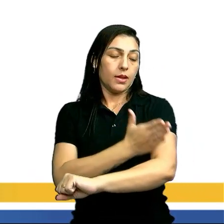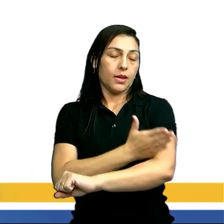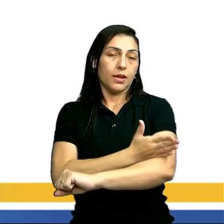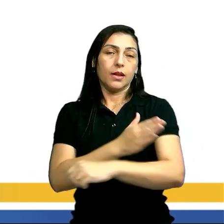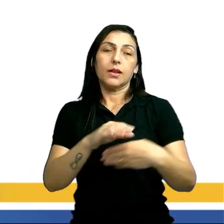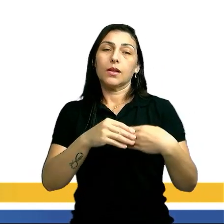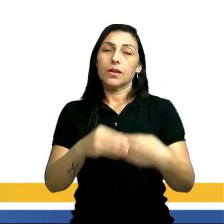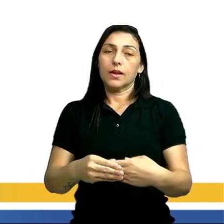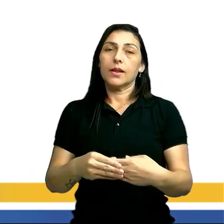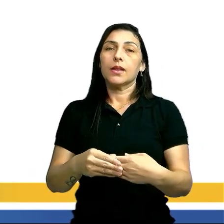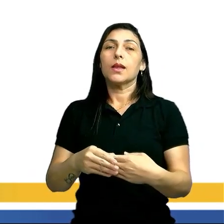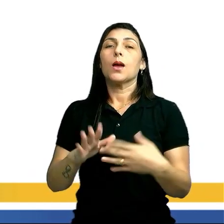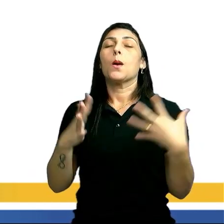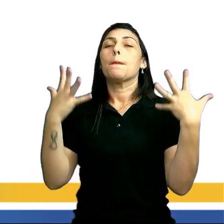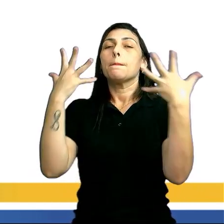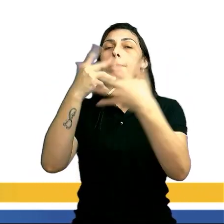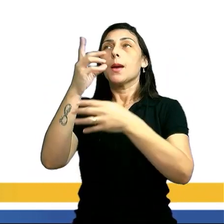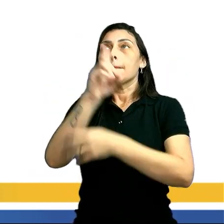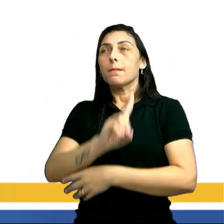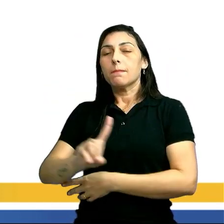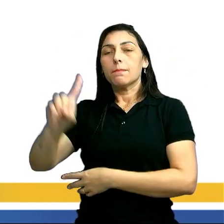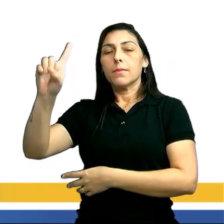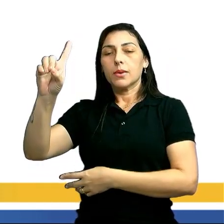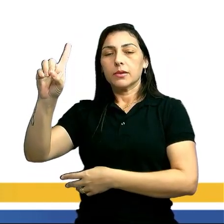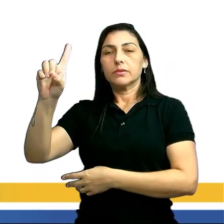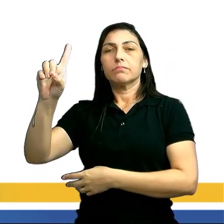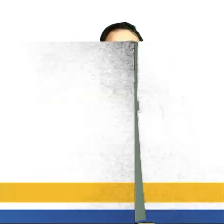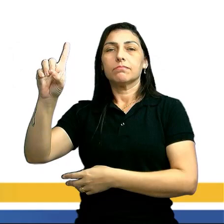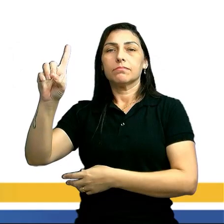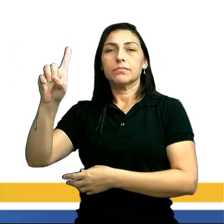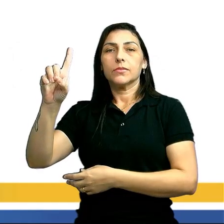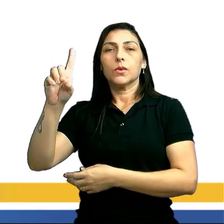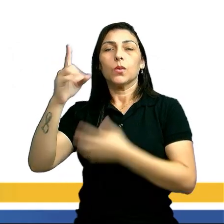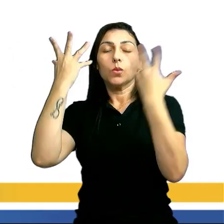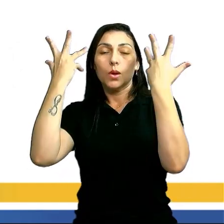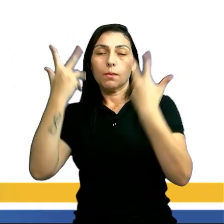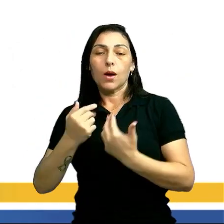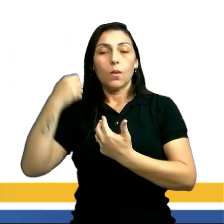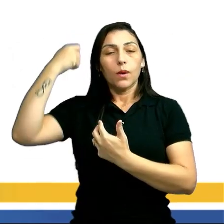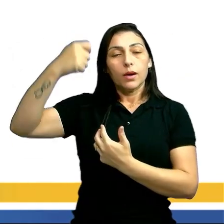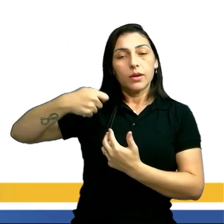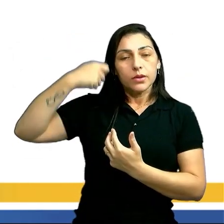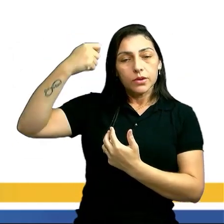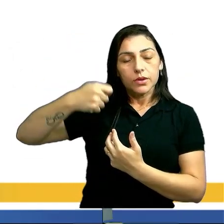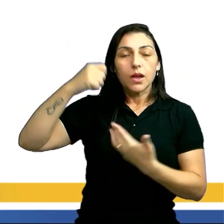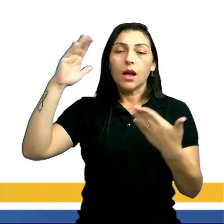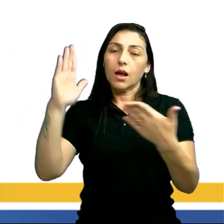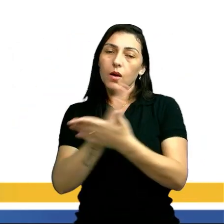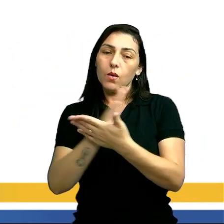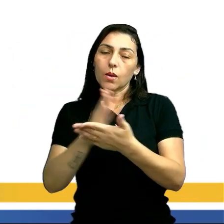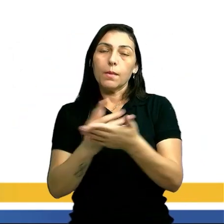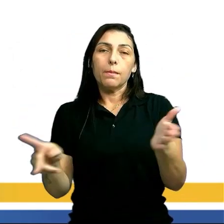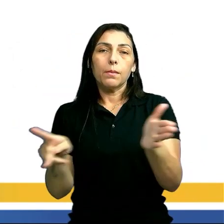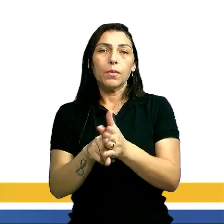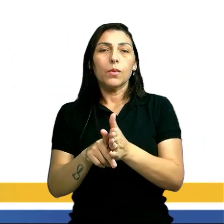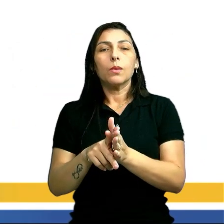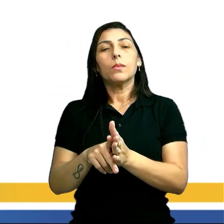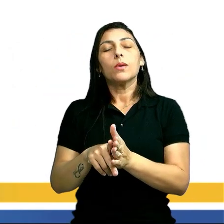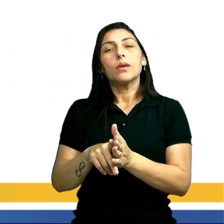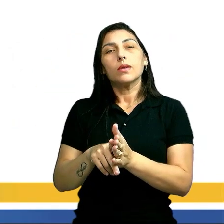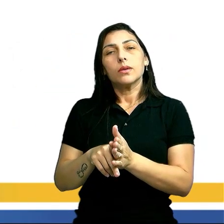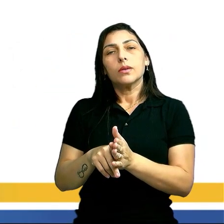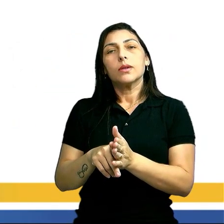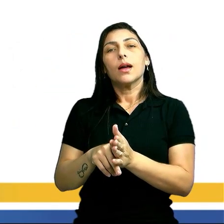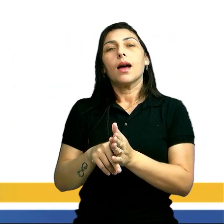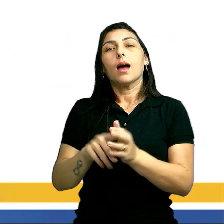vai o belo é para a glória de Deus. Então, todo o belo, tanto natural quanto o belo artístico, é alguma coisa voltada aí mais para